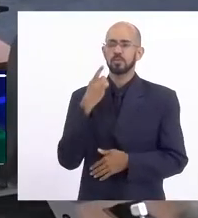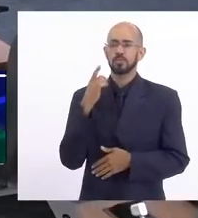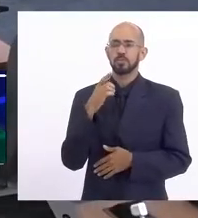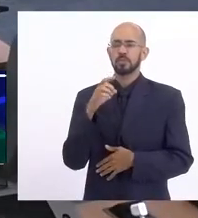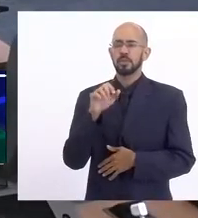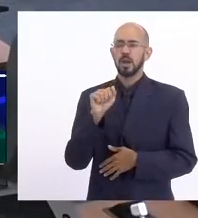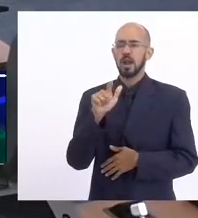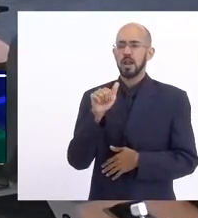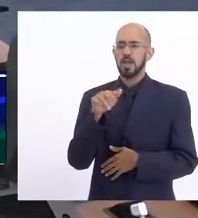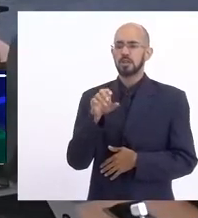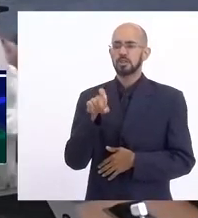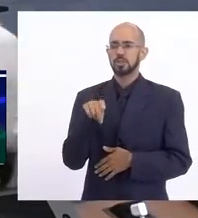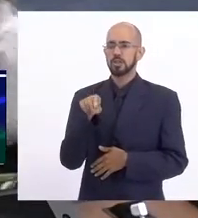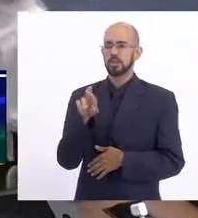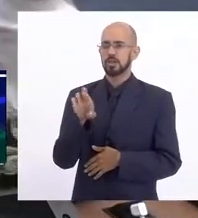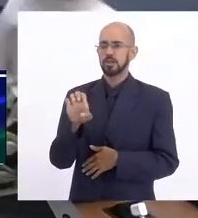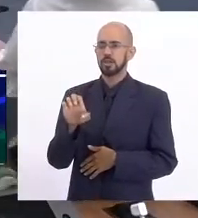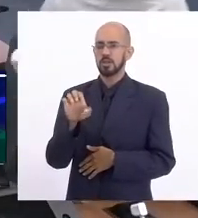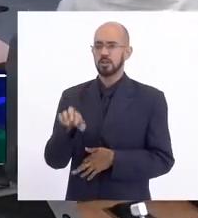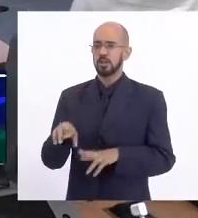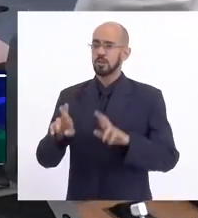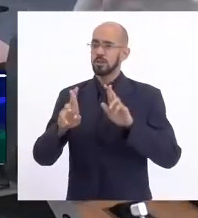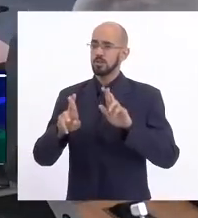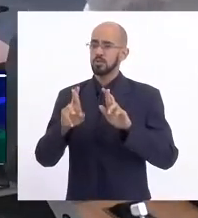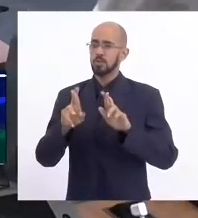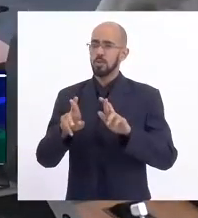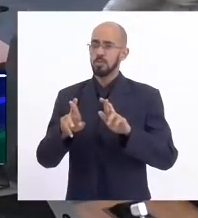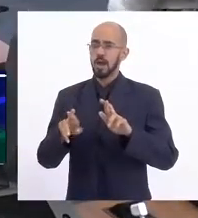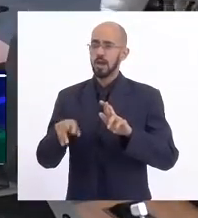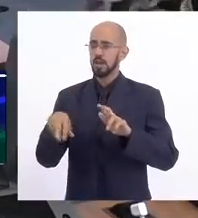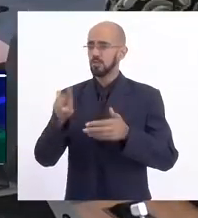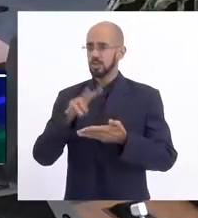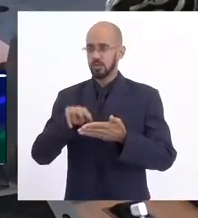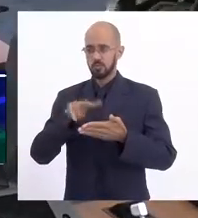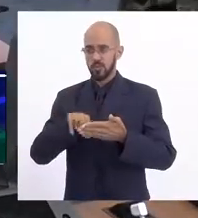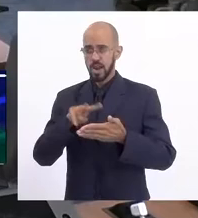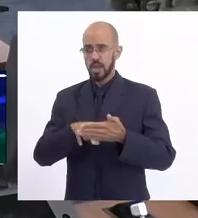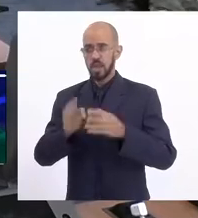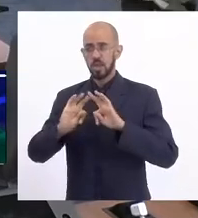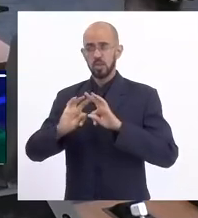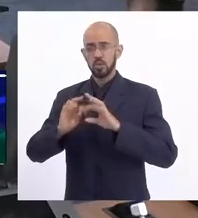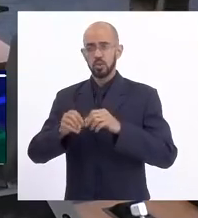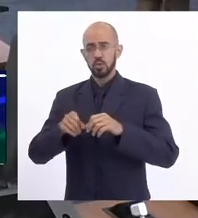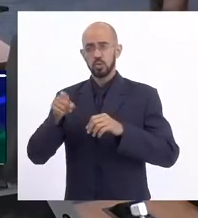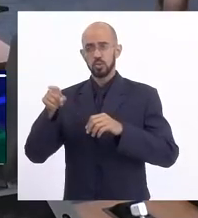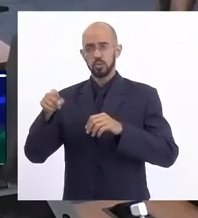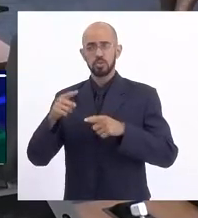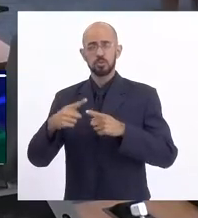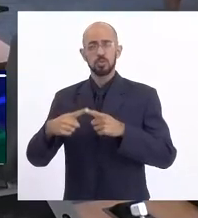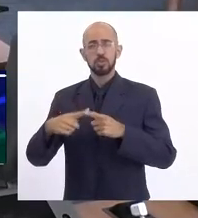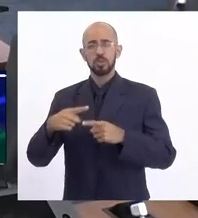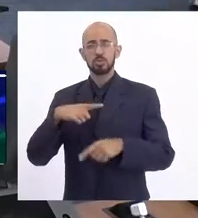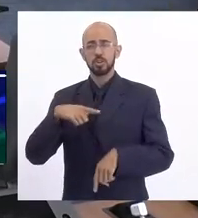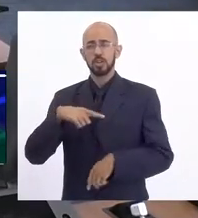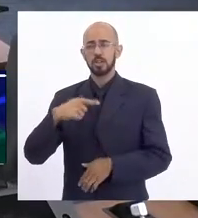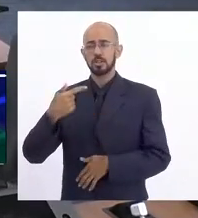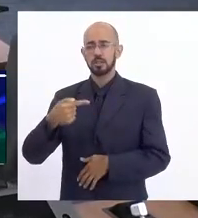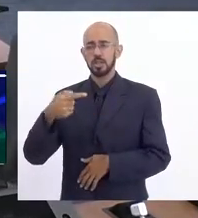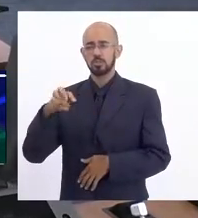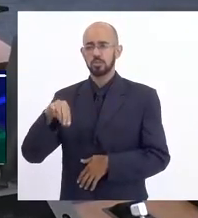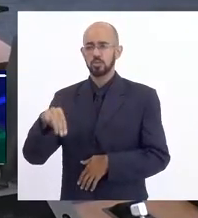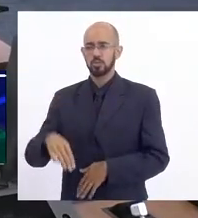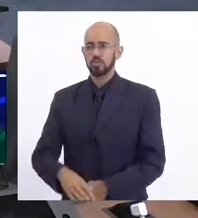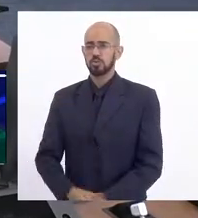Freitas. Espero que Vossa Excelência não vá ler todas essas páginas, que Vossa Excelência só tem 7 minutos.